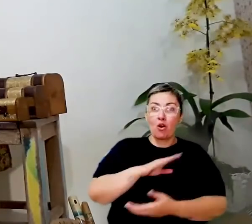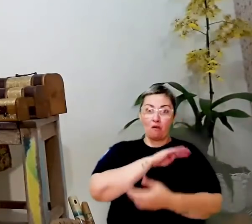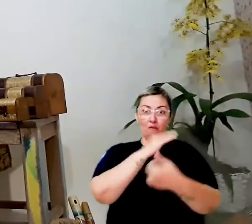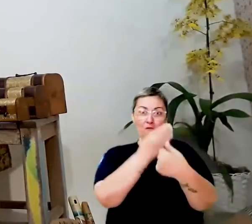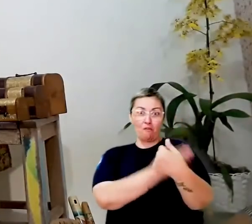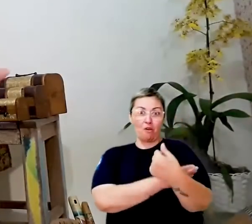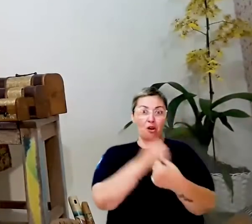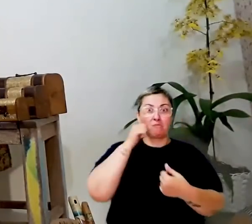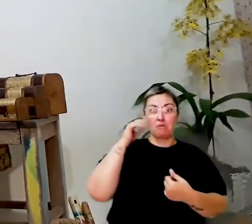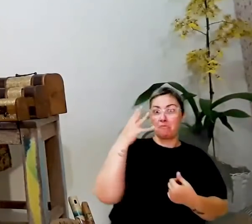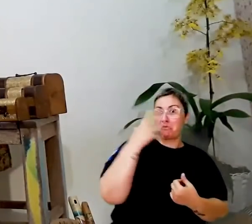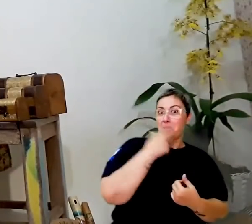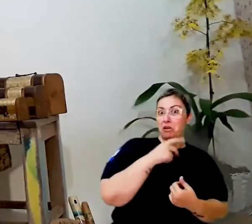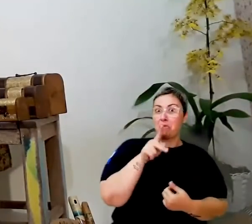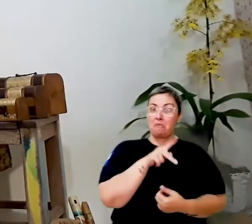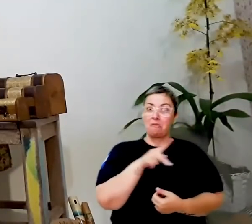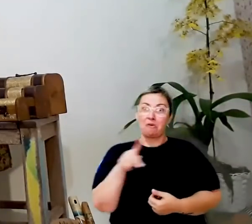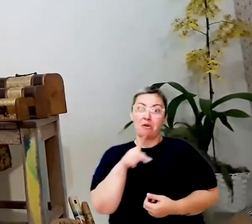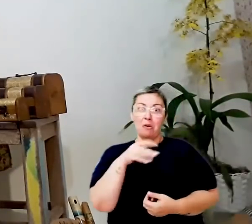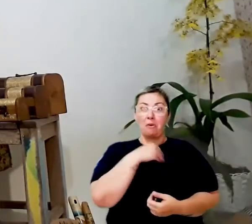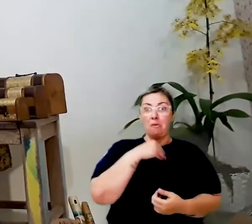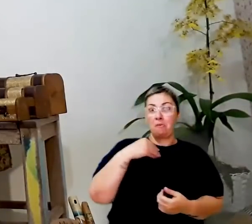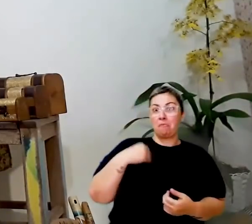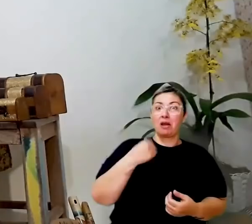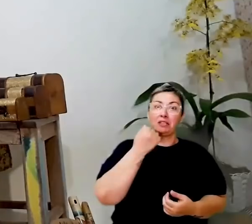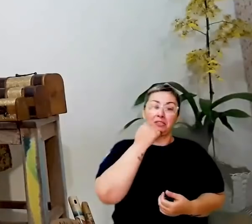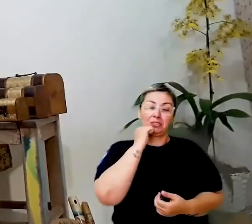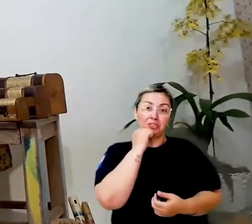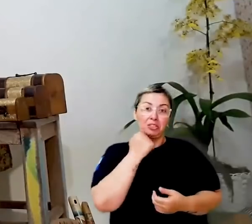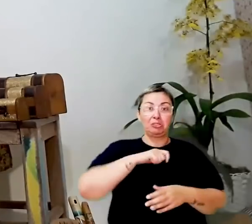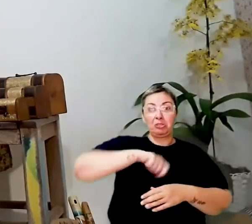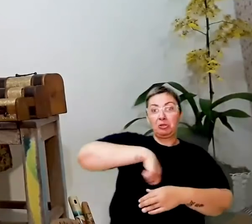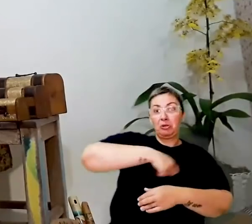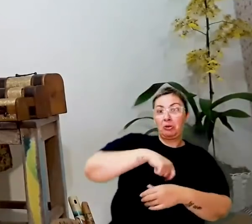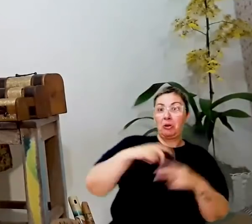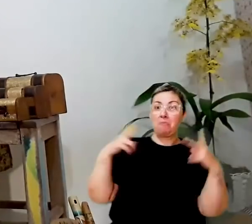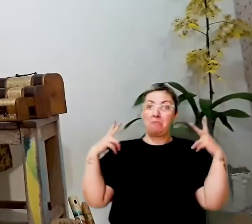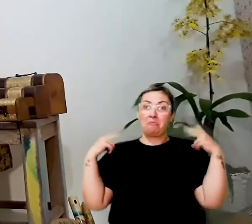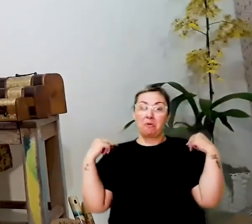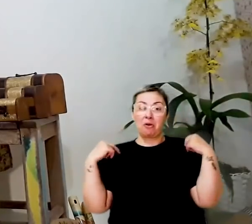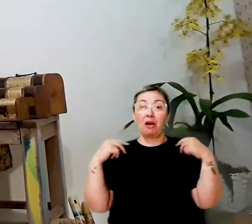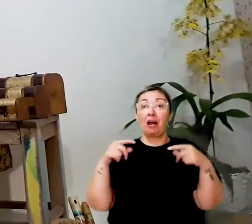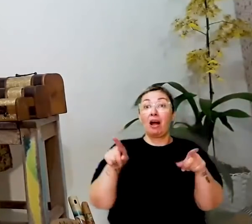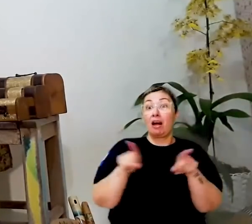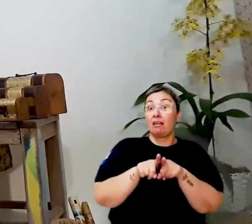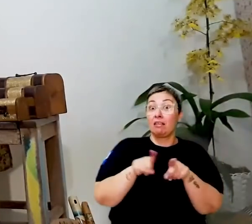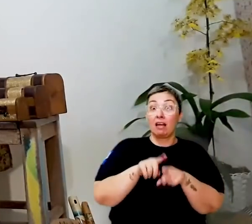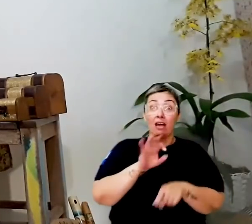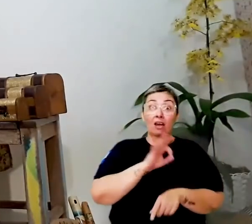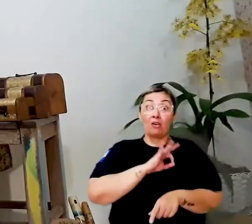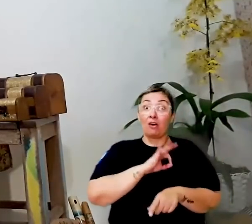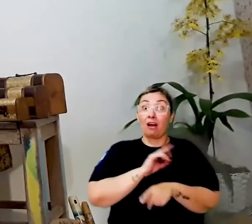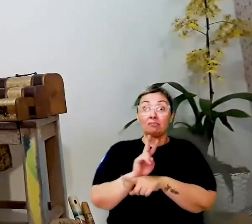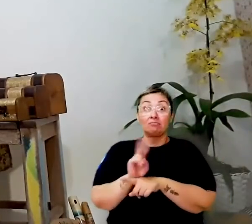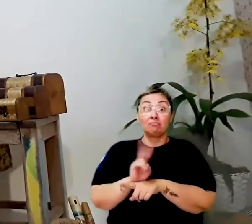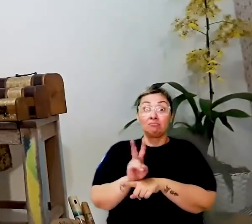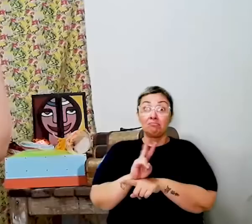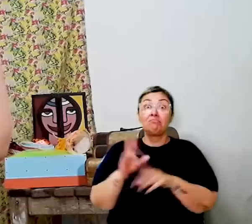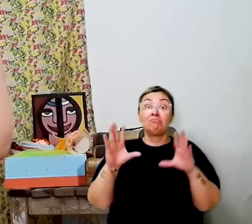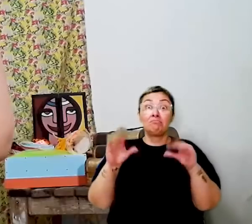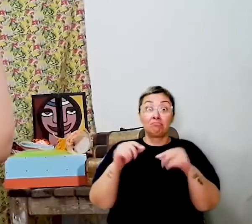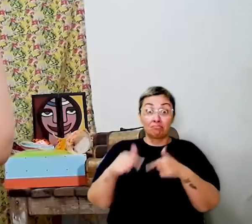bonita, professora, médico, cientista, cozinheira, motorista, até os guardas noturnos sabiam